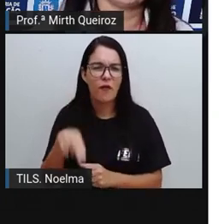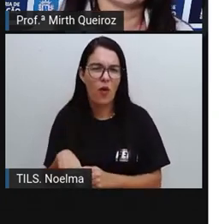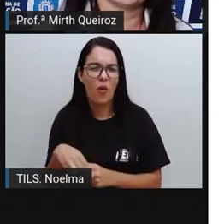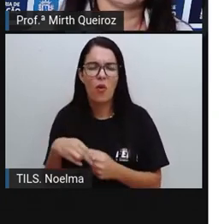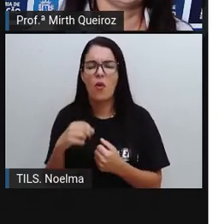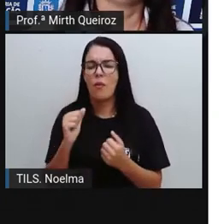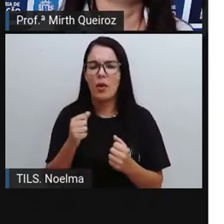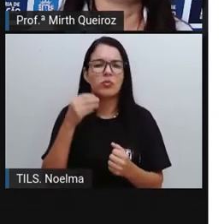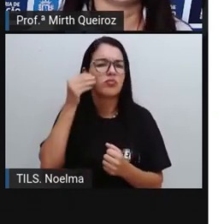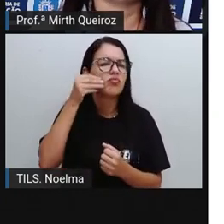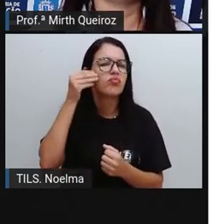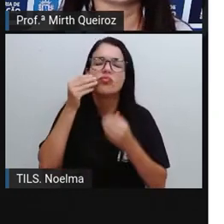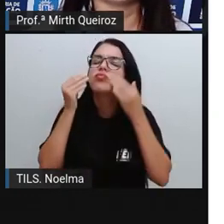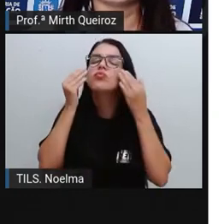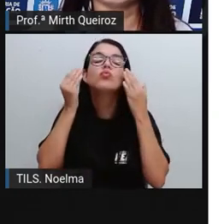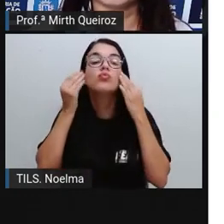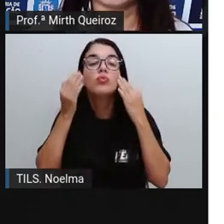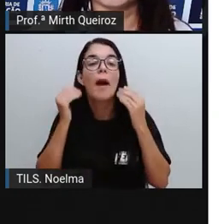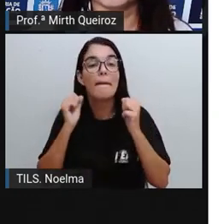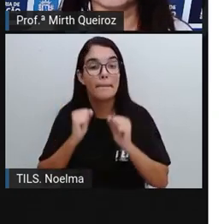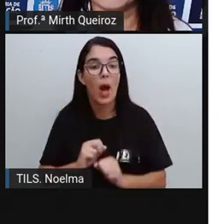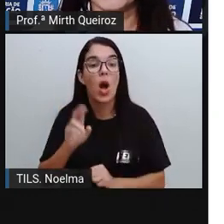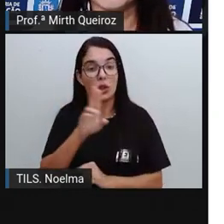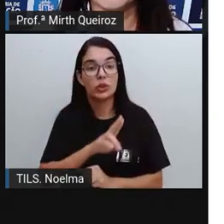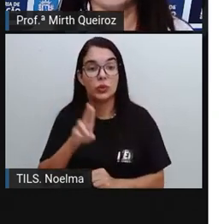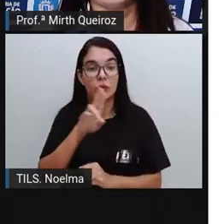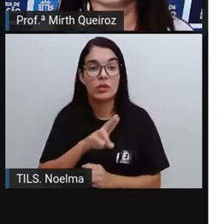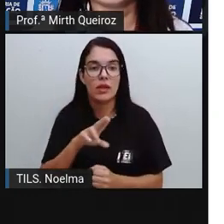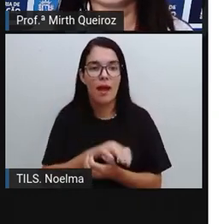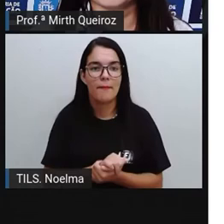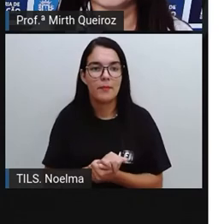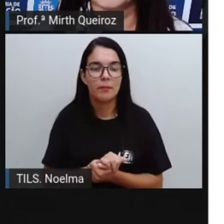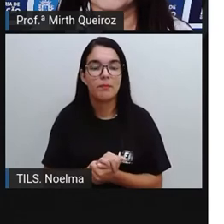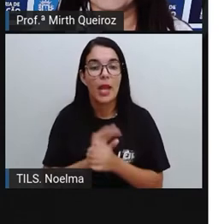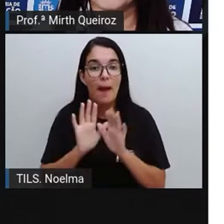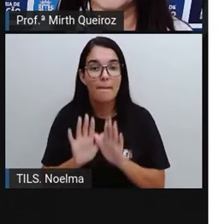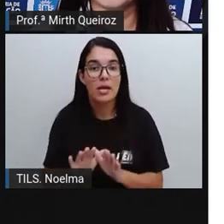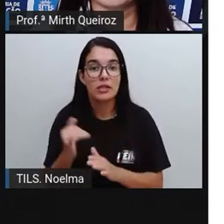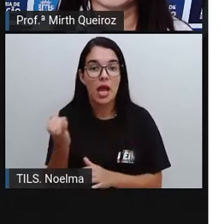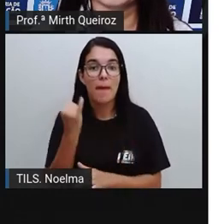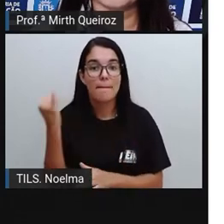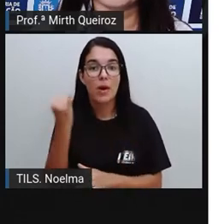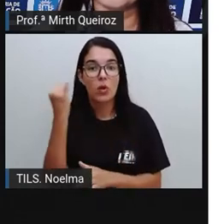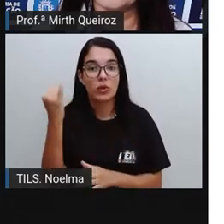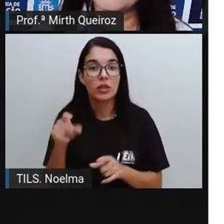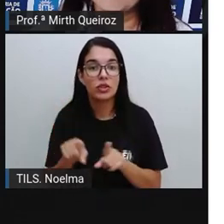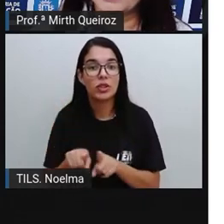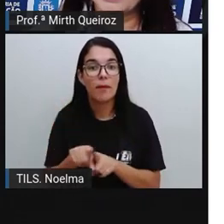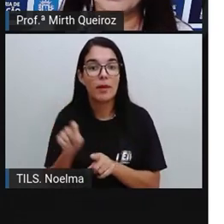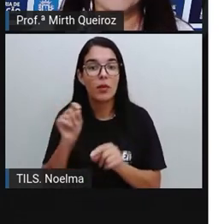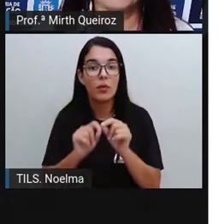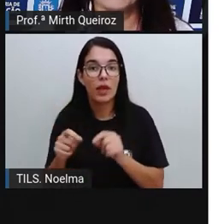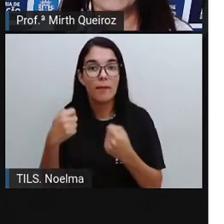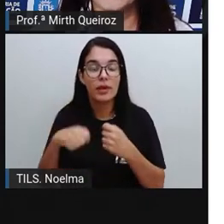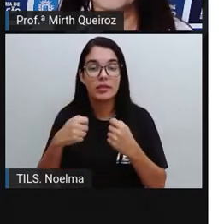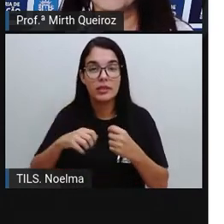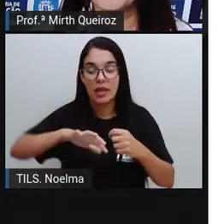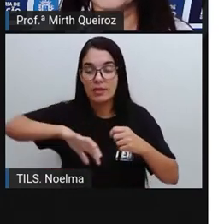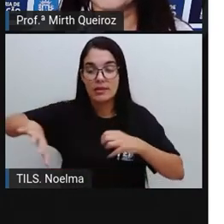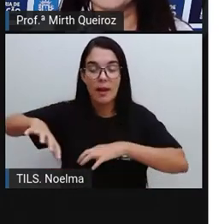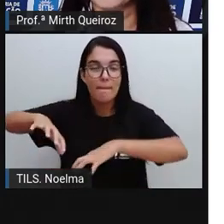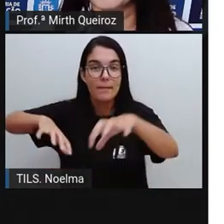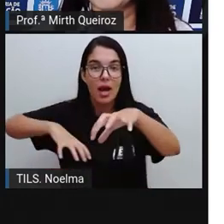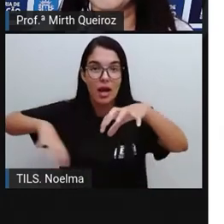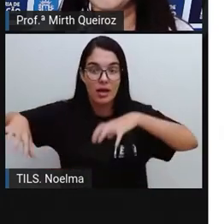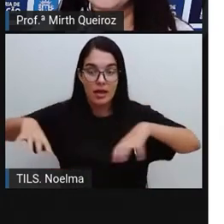de revista, vocês podem estar utilizando essas folhas, mas é interessante, é importante que vocês tentem separar por cores, por mais